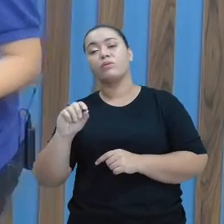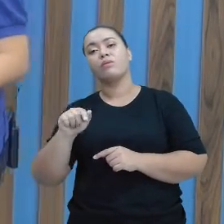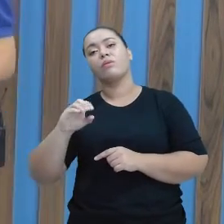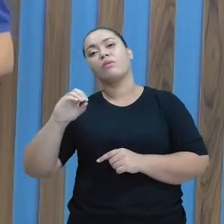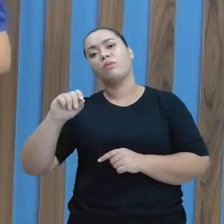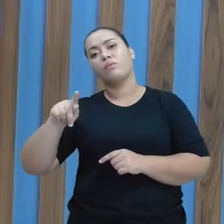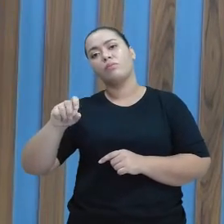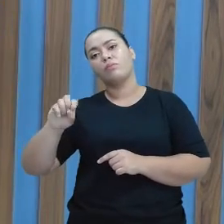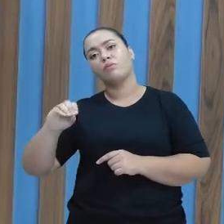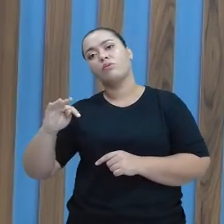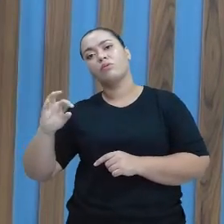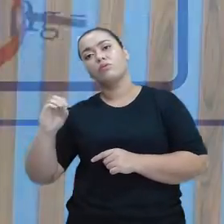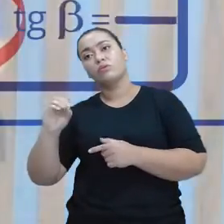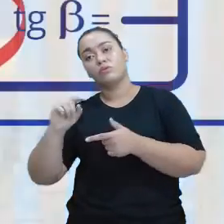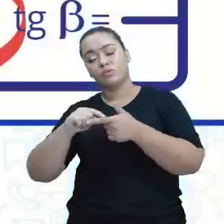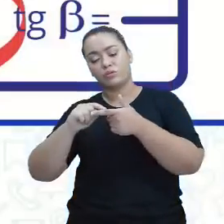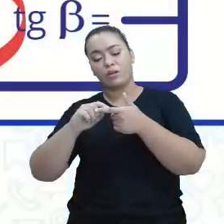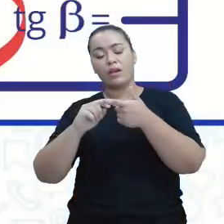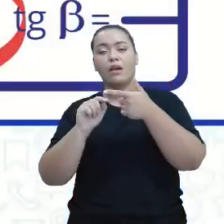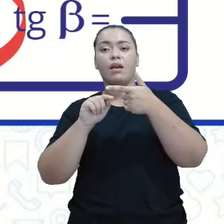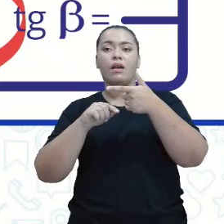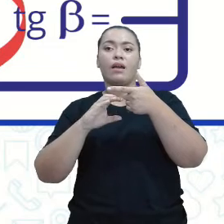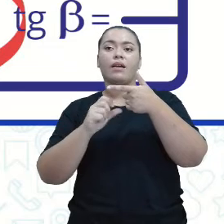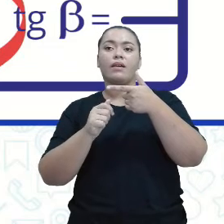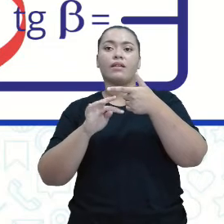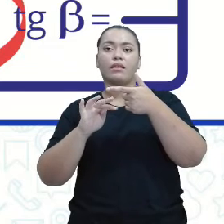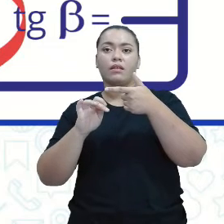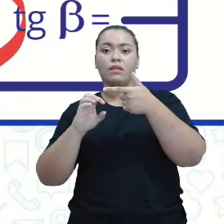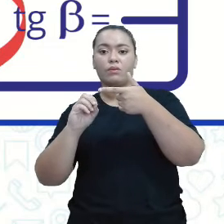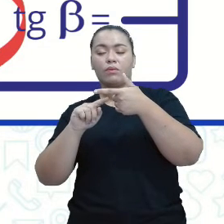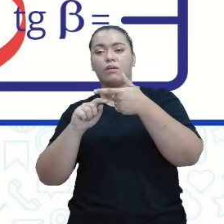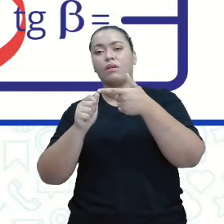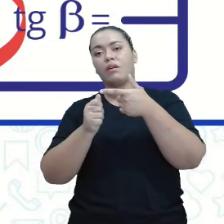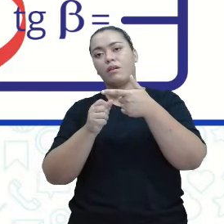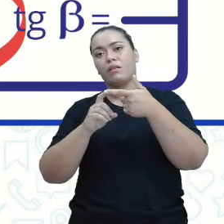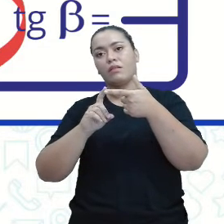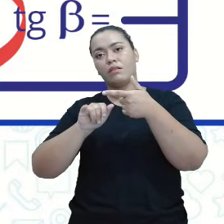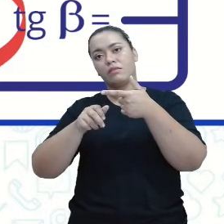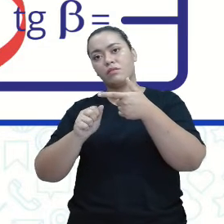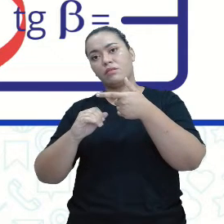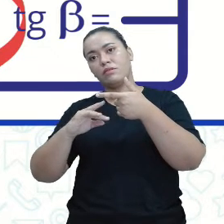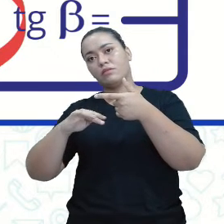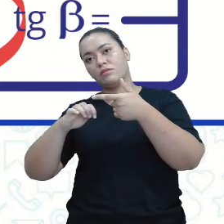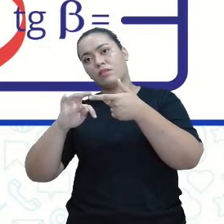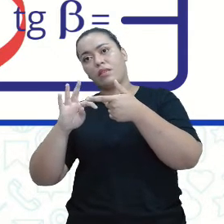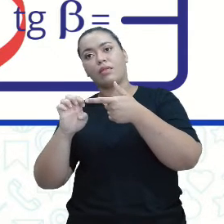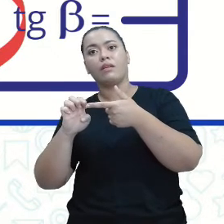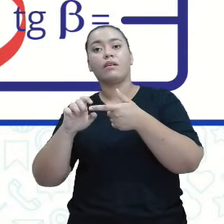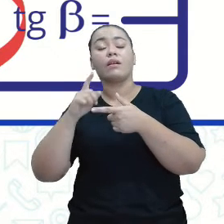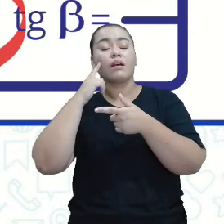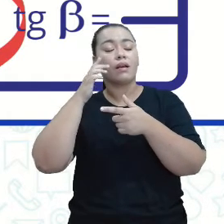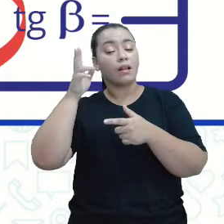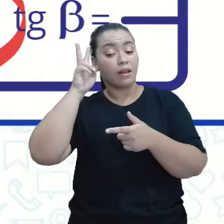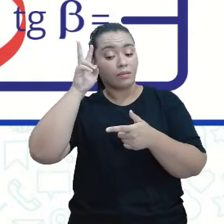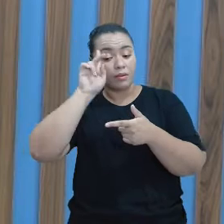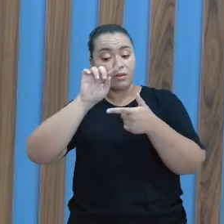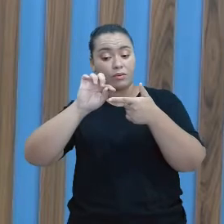ó. Então, observando a posição que a gente tem, 6 dividido para 8, lembrando, né? O ângulo alfa está